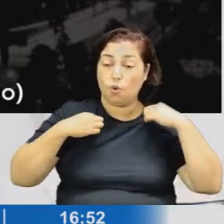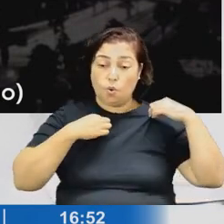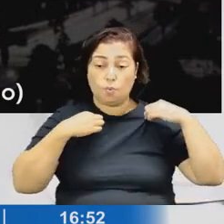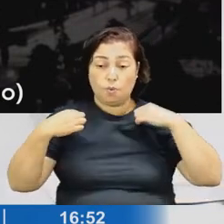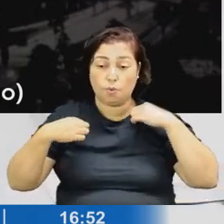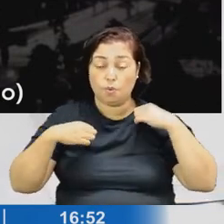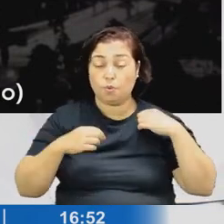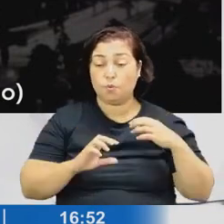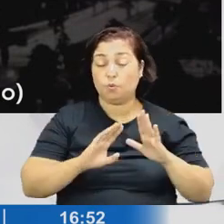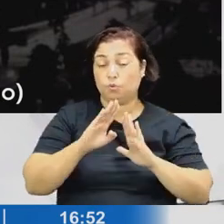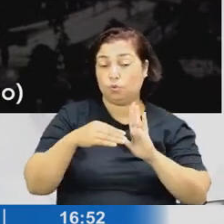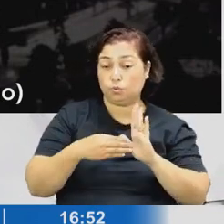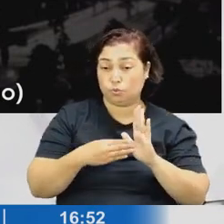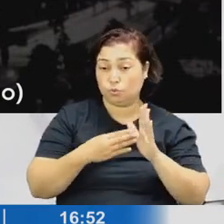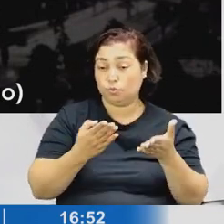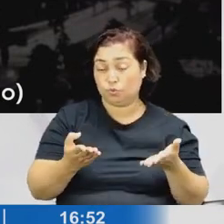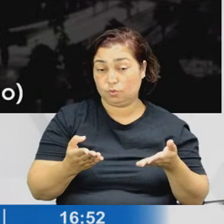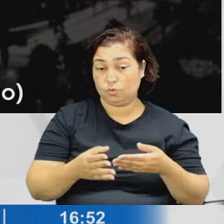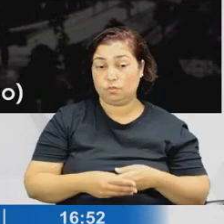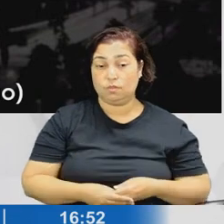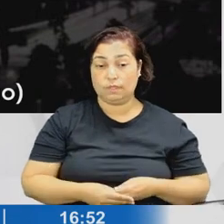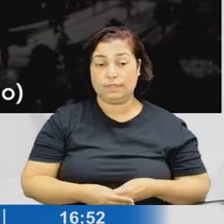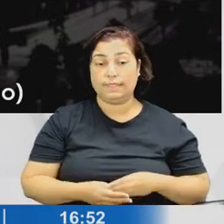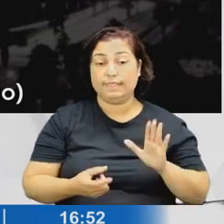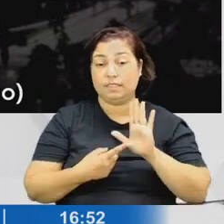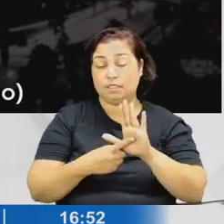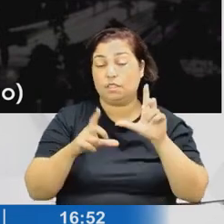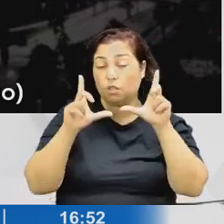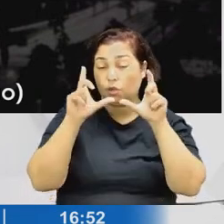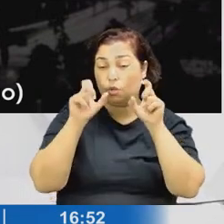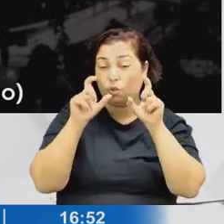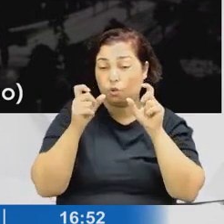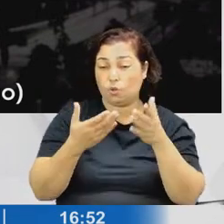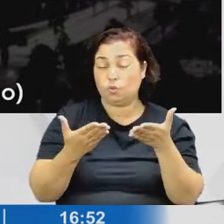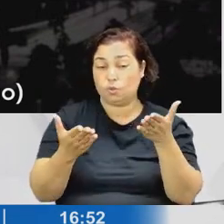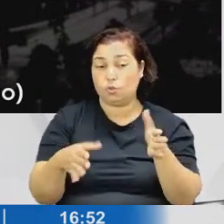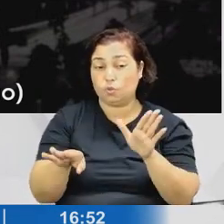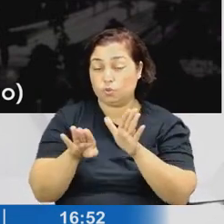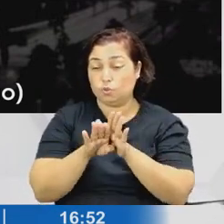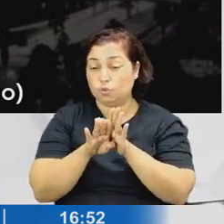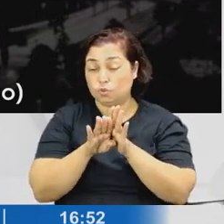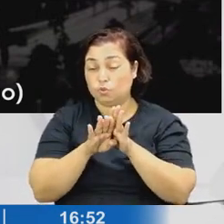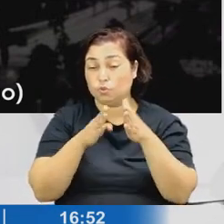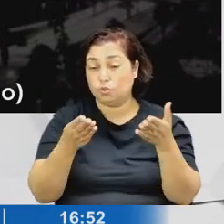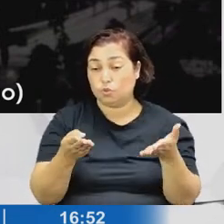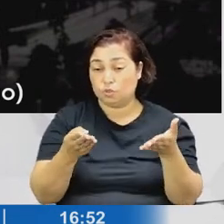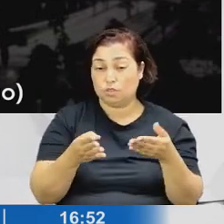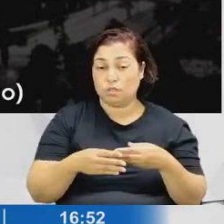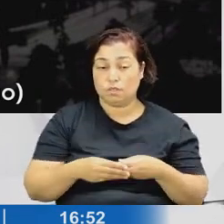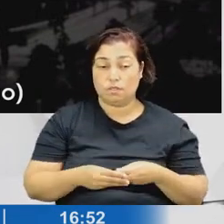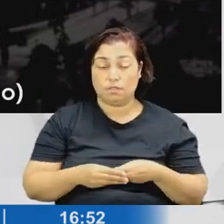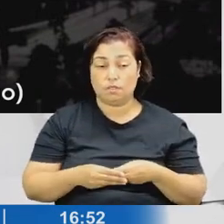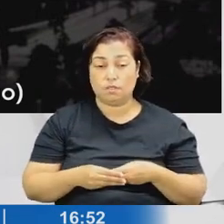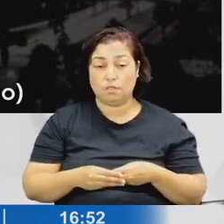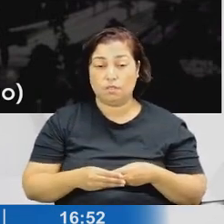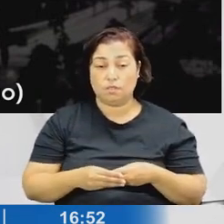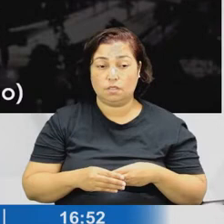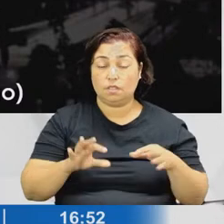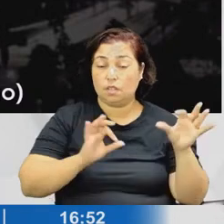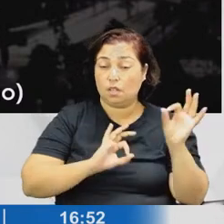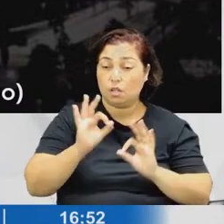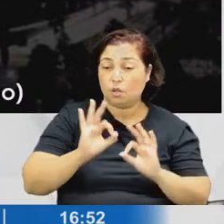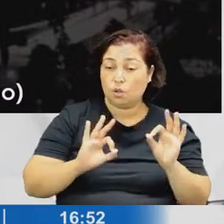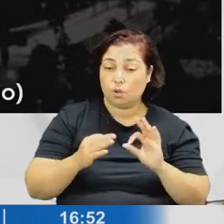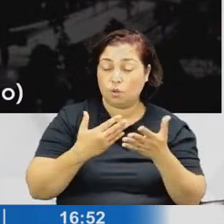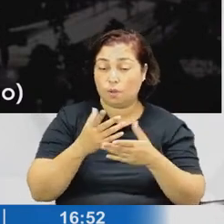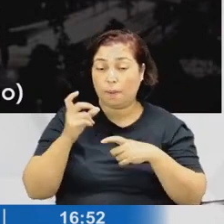a louça ajeita não sei o que é a mesma coisa tá aqui ó pega uma imagem dele quando chegasse se o parlamentar de vocês é assim ele ajeitando aqui é o copo de